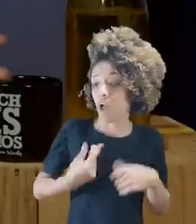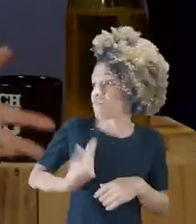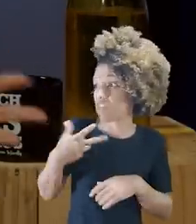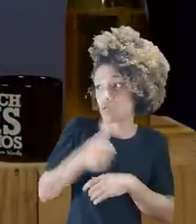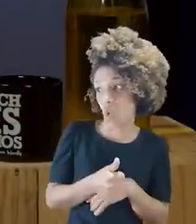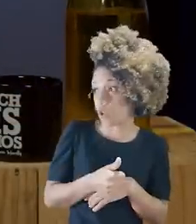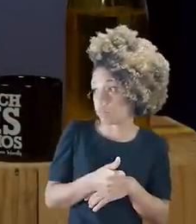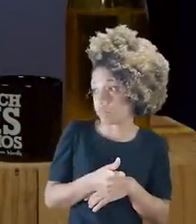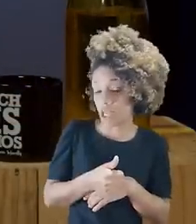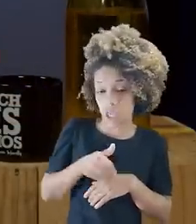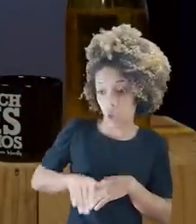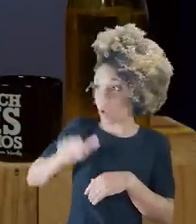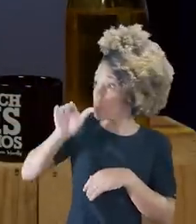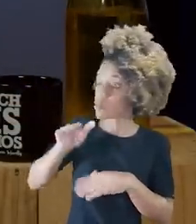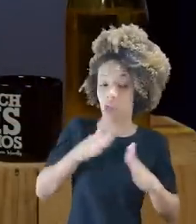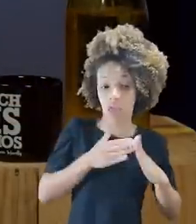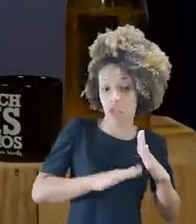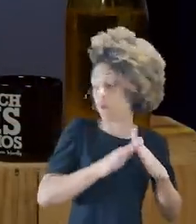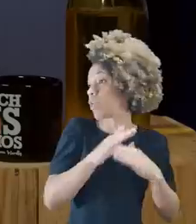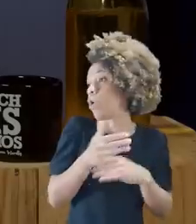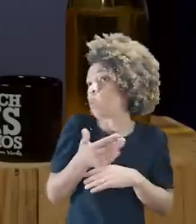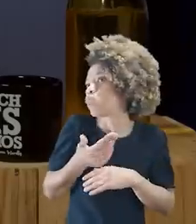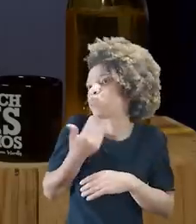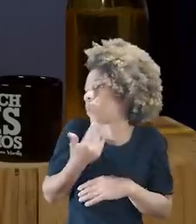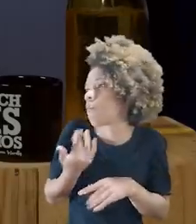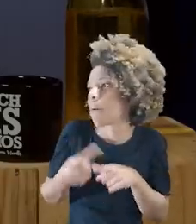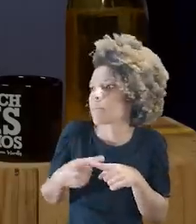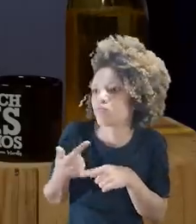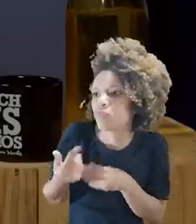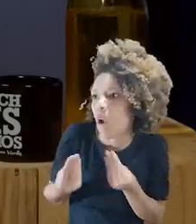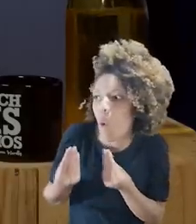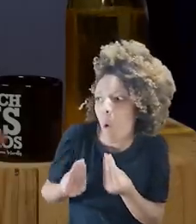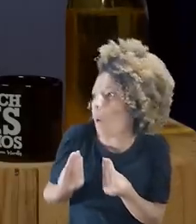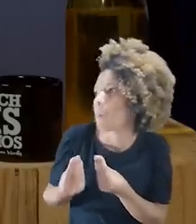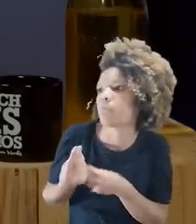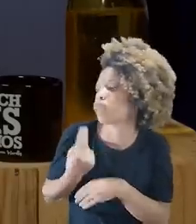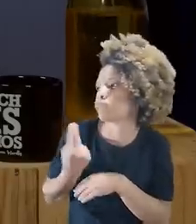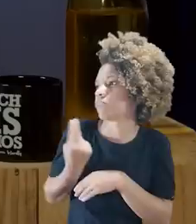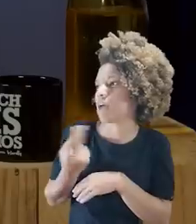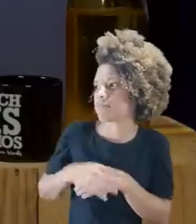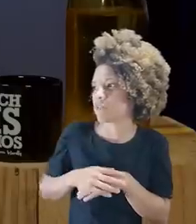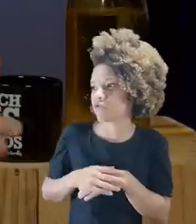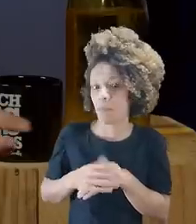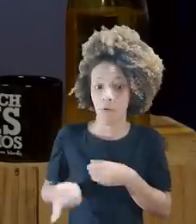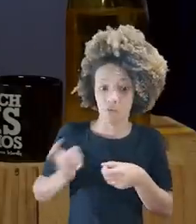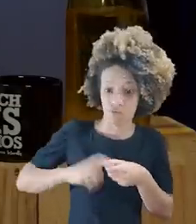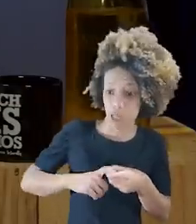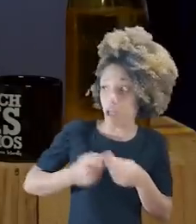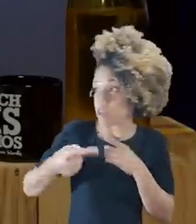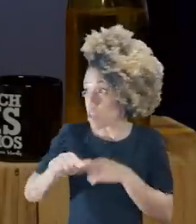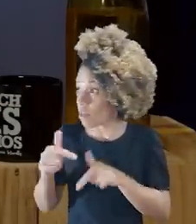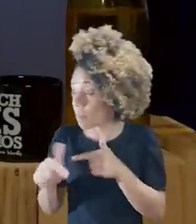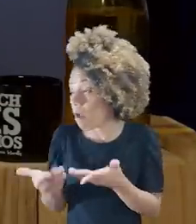morei a vida inteira que eu cresci na comunidade não tinha como porque eu não tinha mais e como entrar e sair na minha casa então aí eu